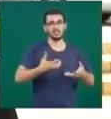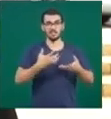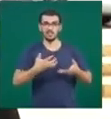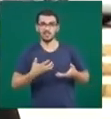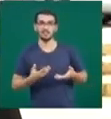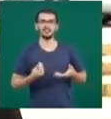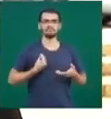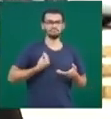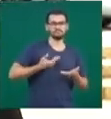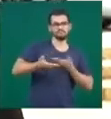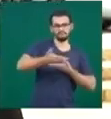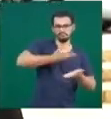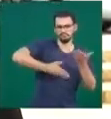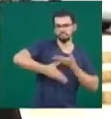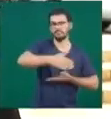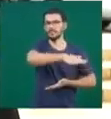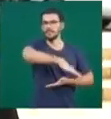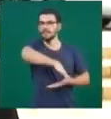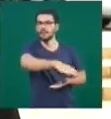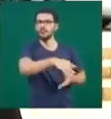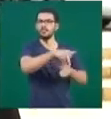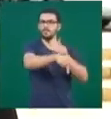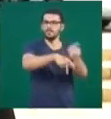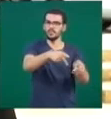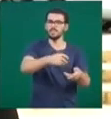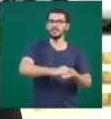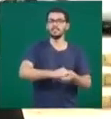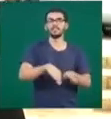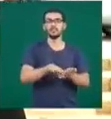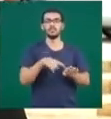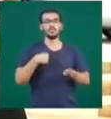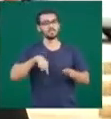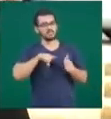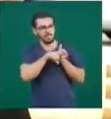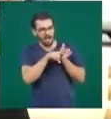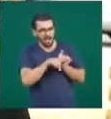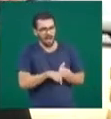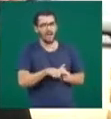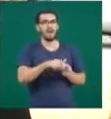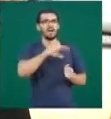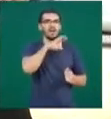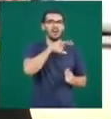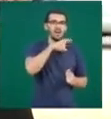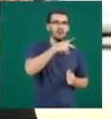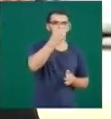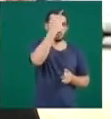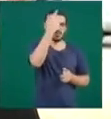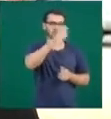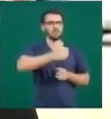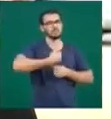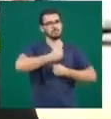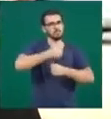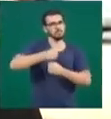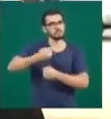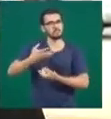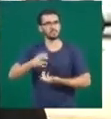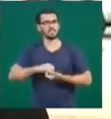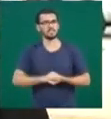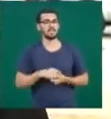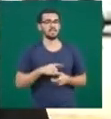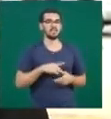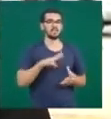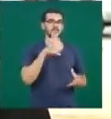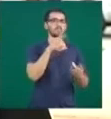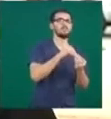e principalmente quem atua nesse ramo, né? Nós fizemos uma pesquisa no Parque Sabiá com alguns garis presentes. O resultado foi bastante positivo,